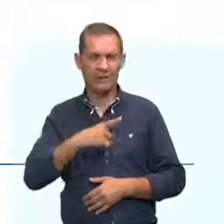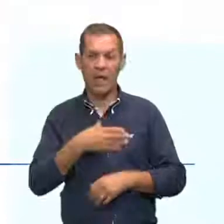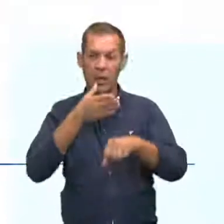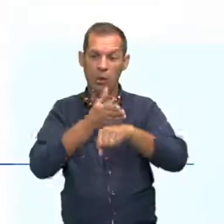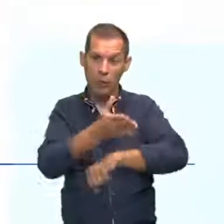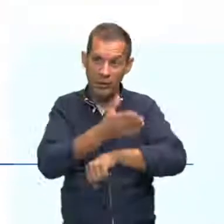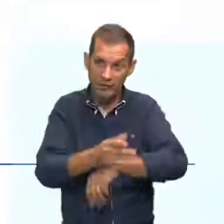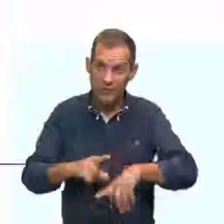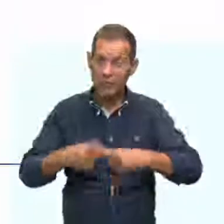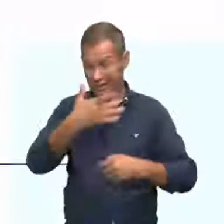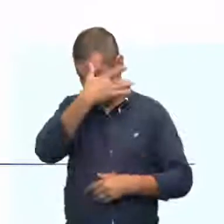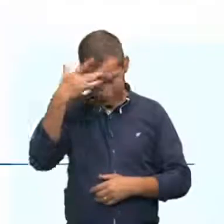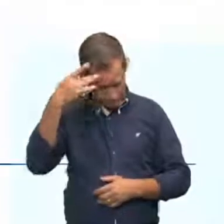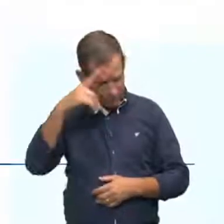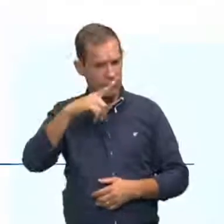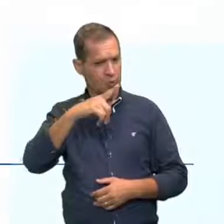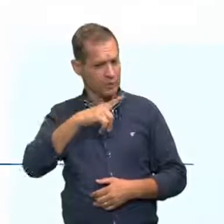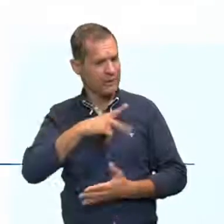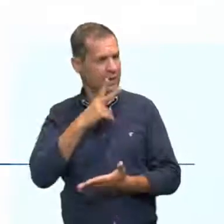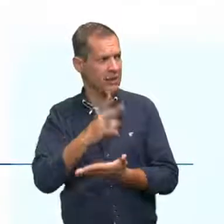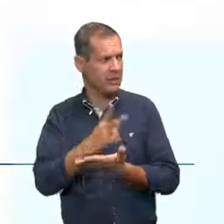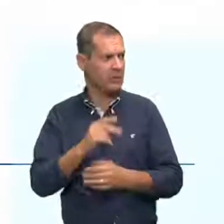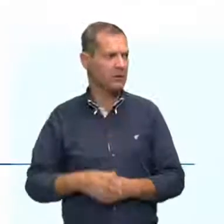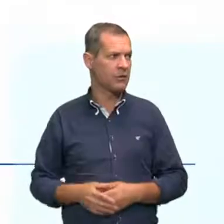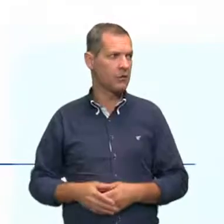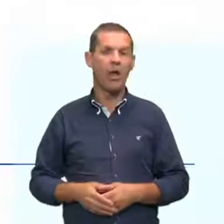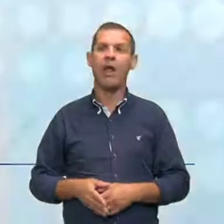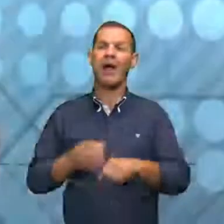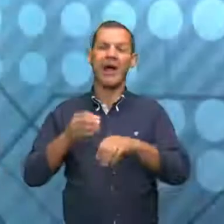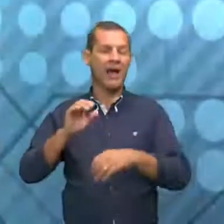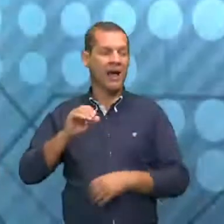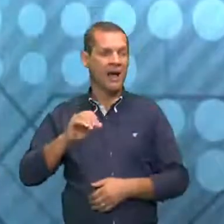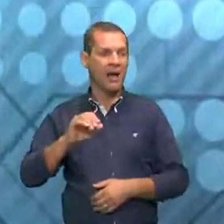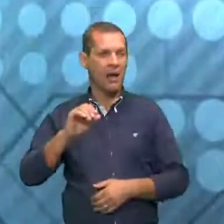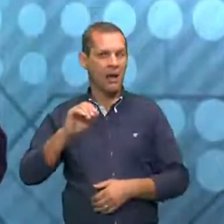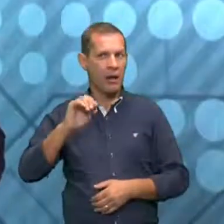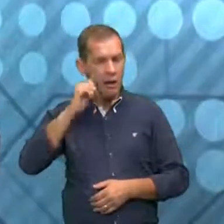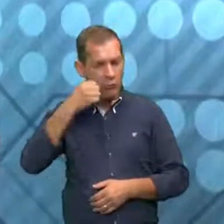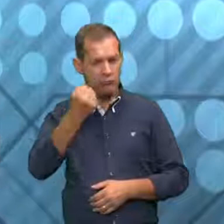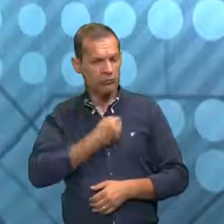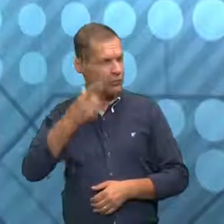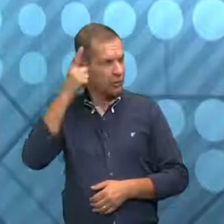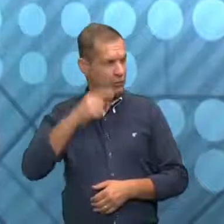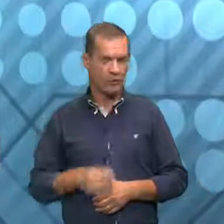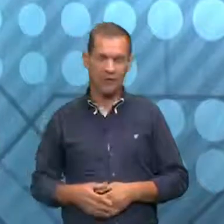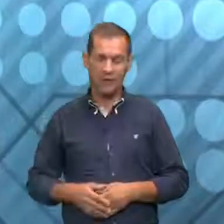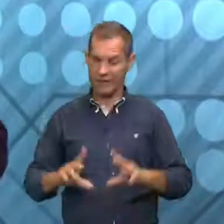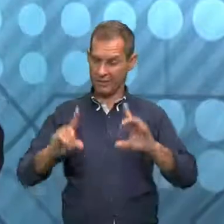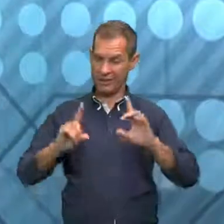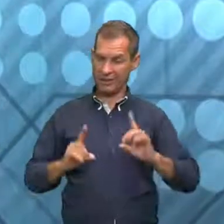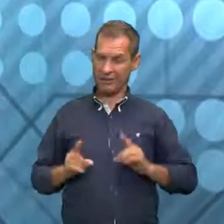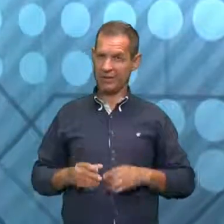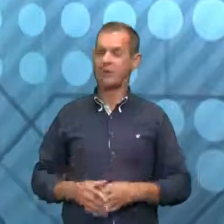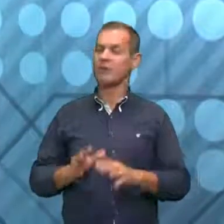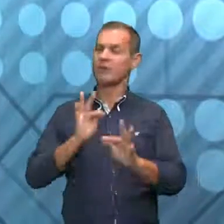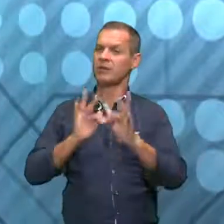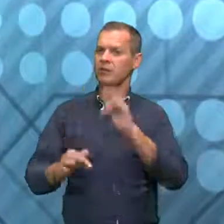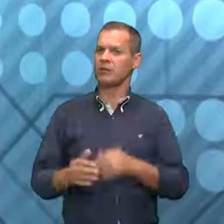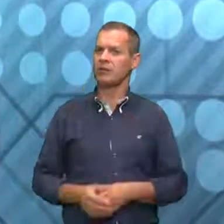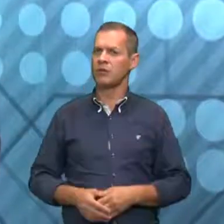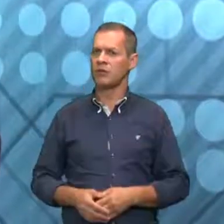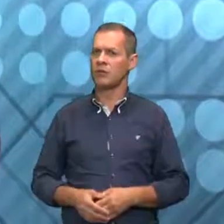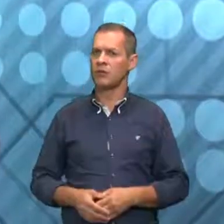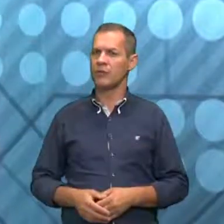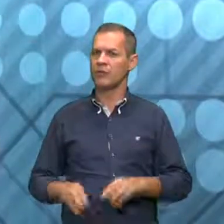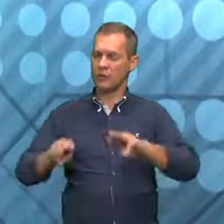chave pública, é só pessoa realmente autorizada. E é assim que você garante a blindagem física contra interferência